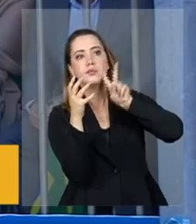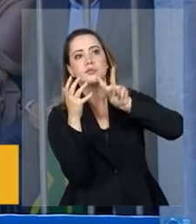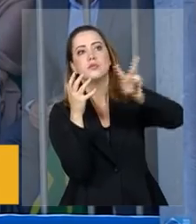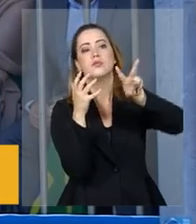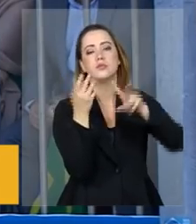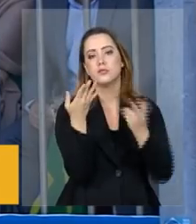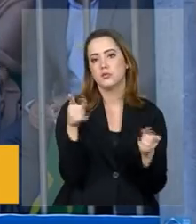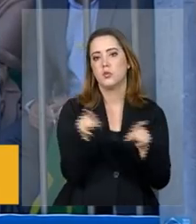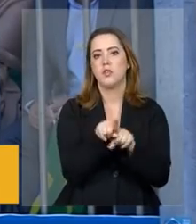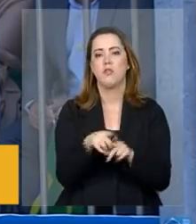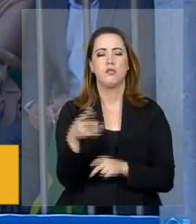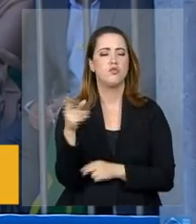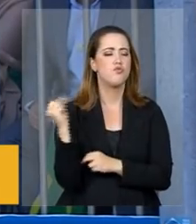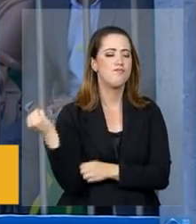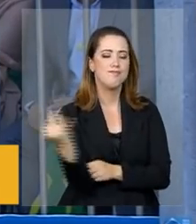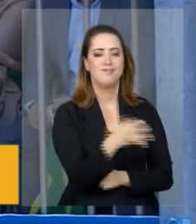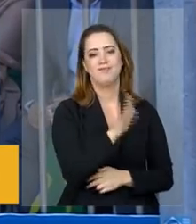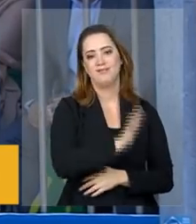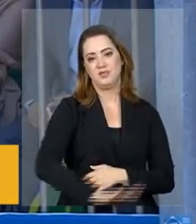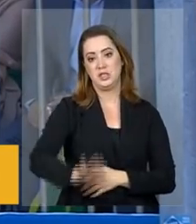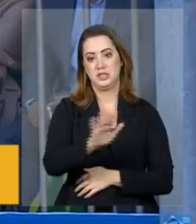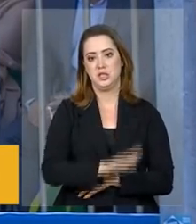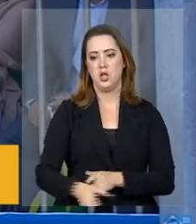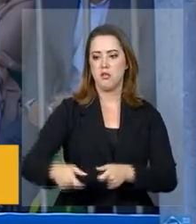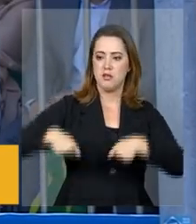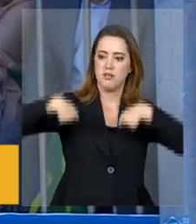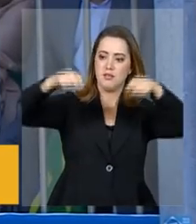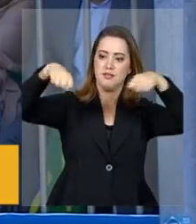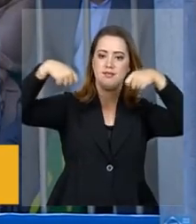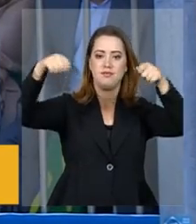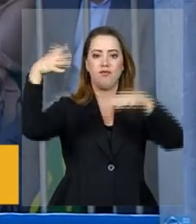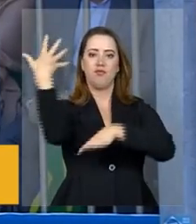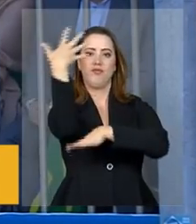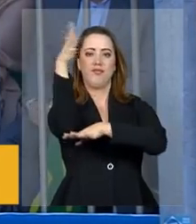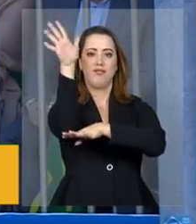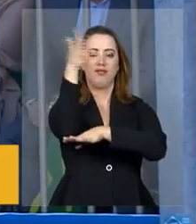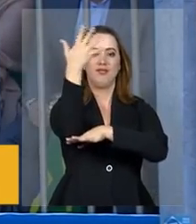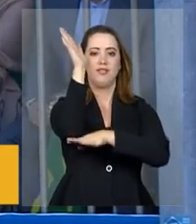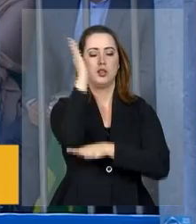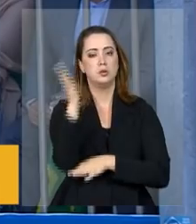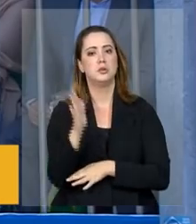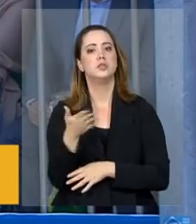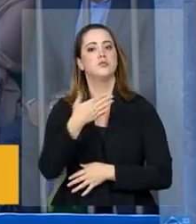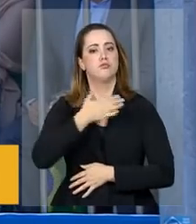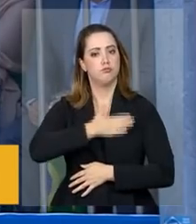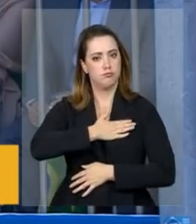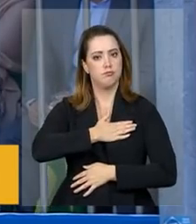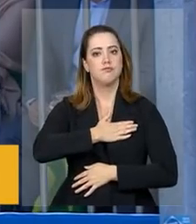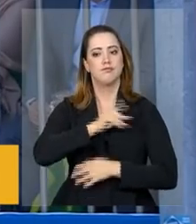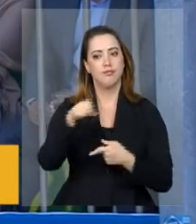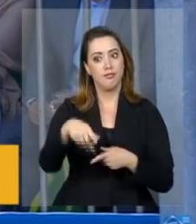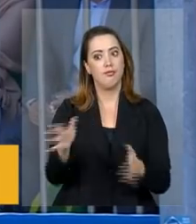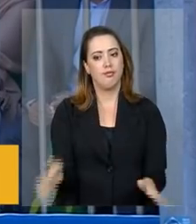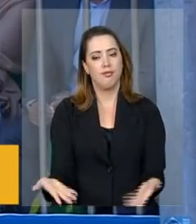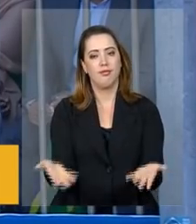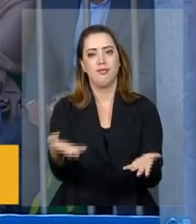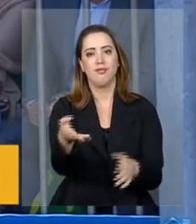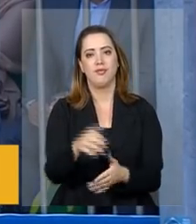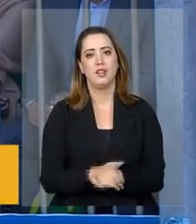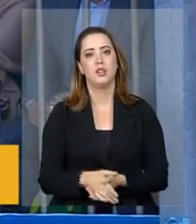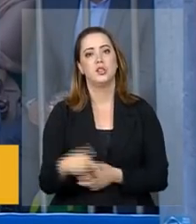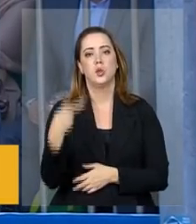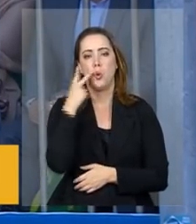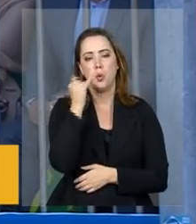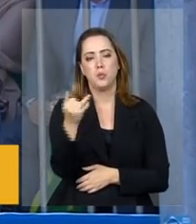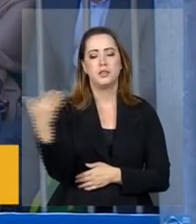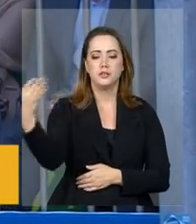Muitas crianças com a bandeira do Brasil, isso é importante para despertar o civismo, o patriotismo nelas, né? Os pais